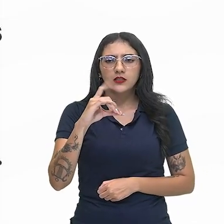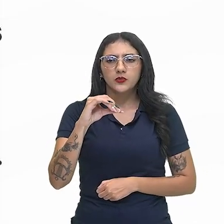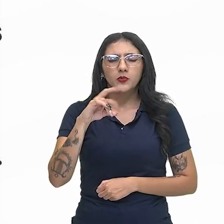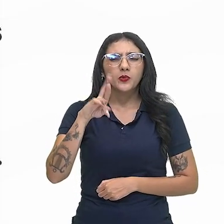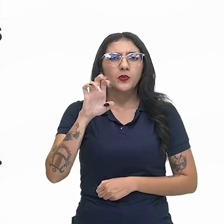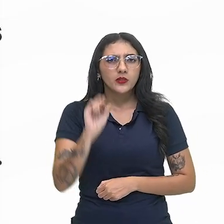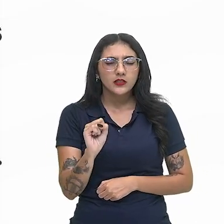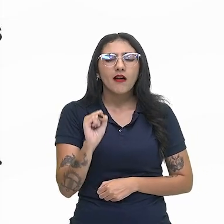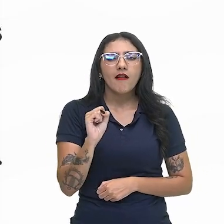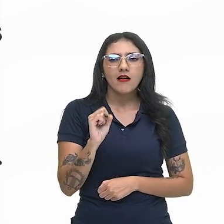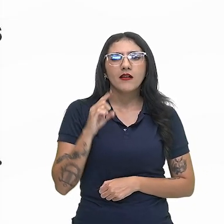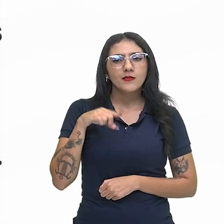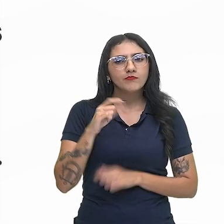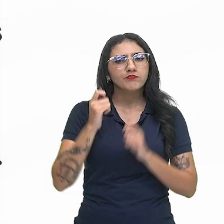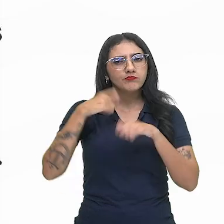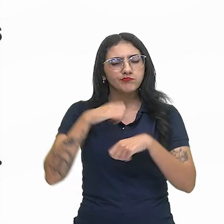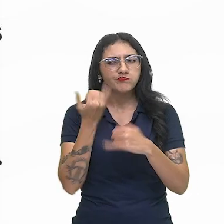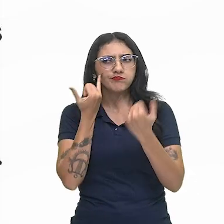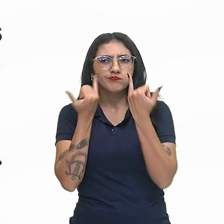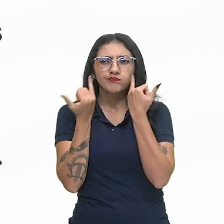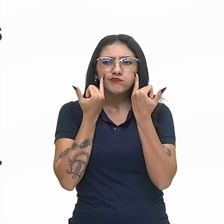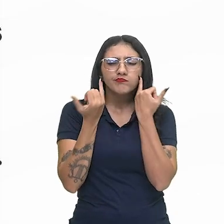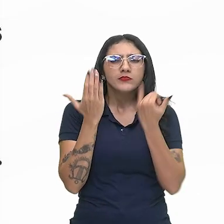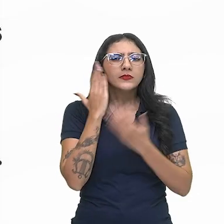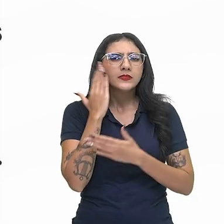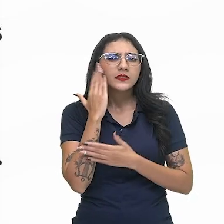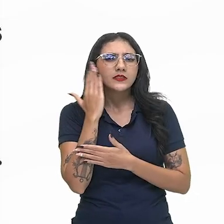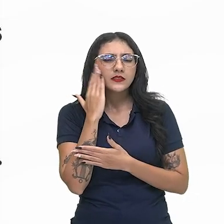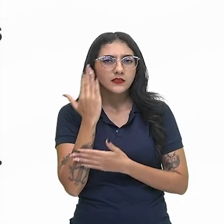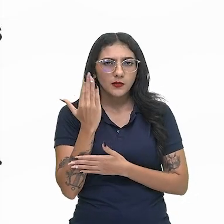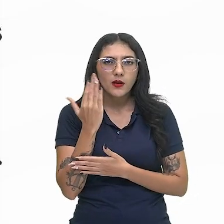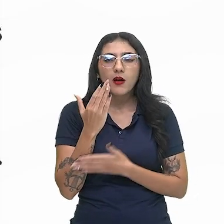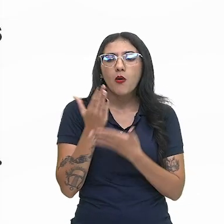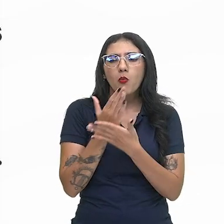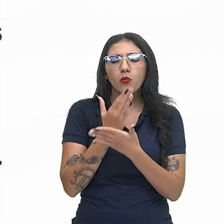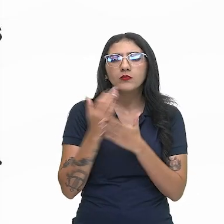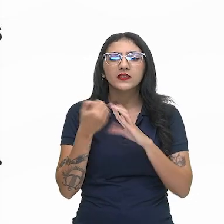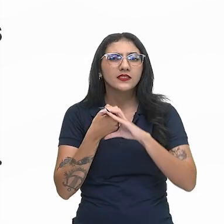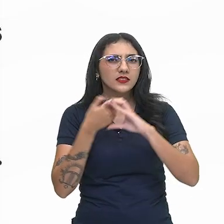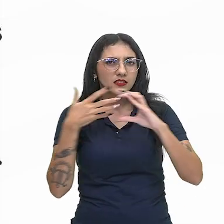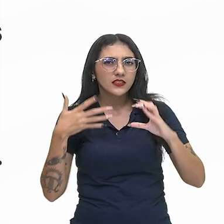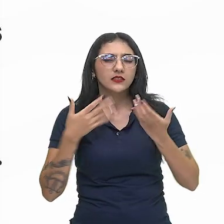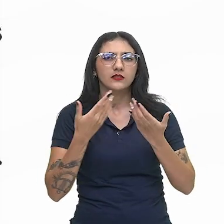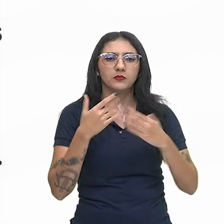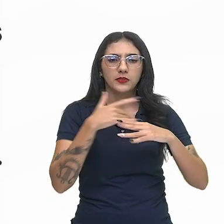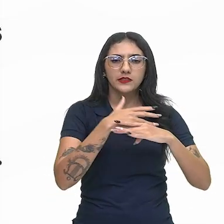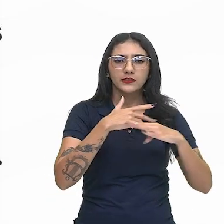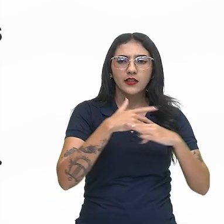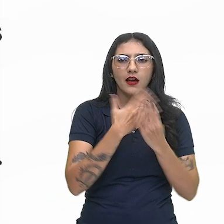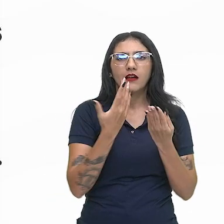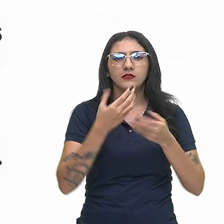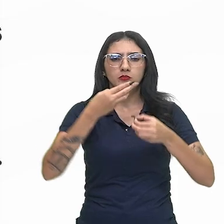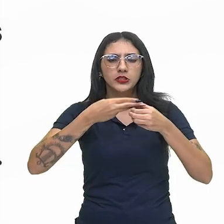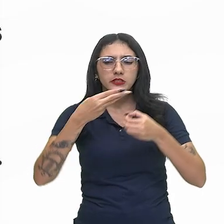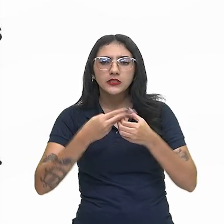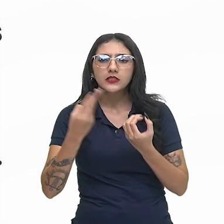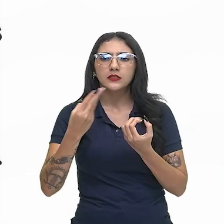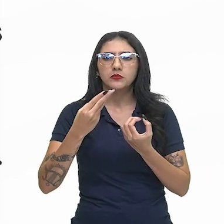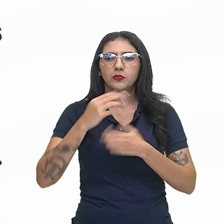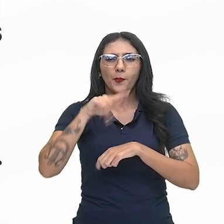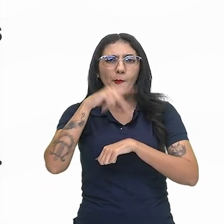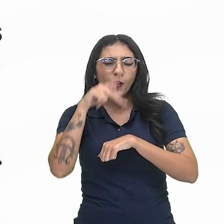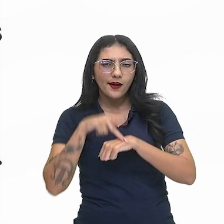a partir deles eu vou compreender uma determinada realidade de um país, de uma cidade, do município onde eu